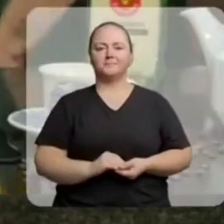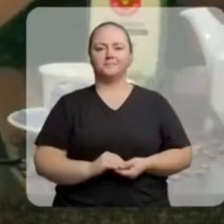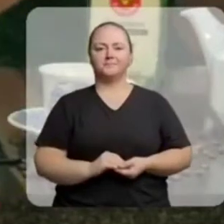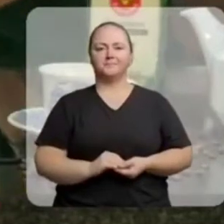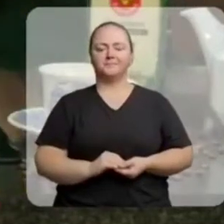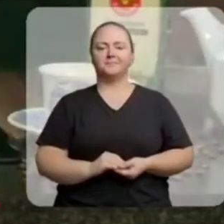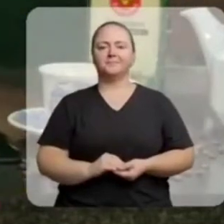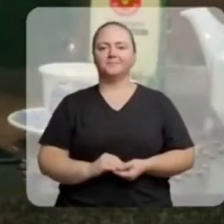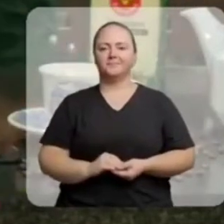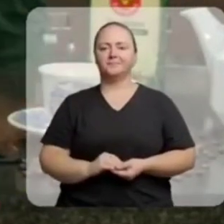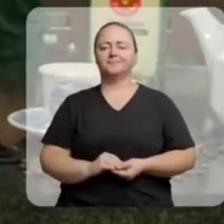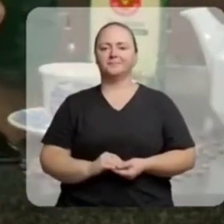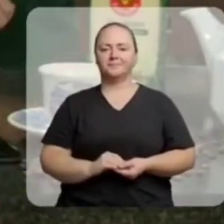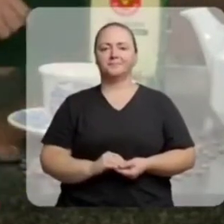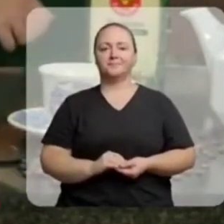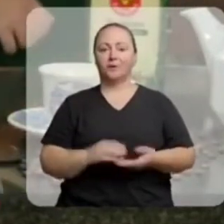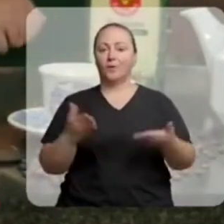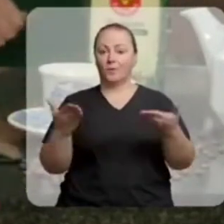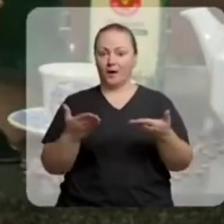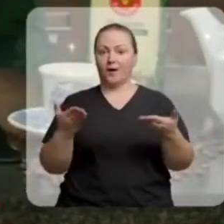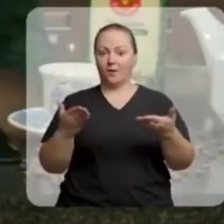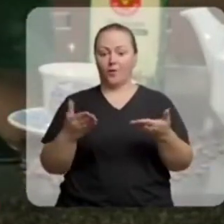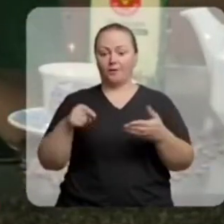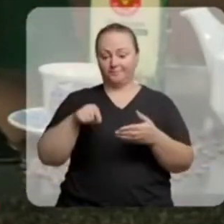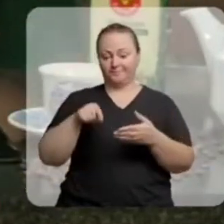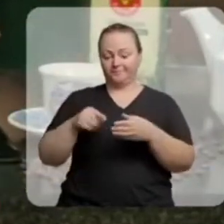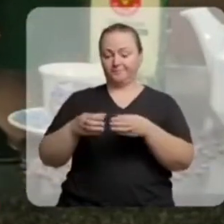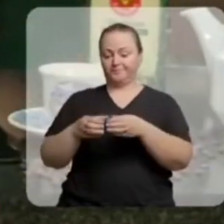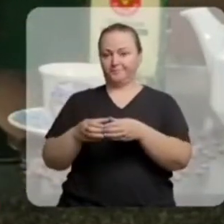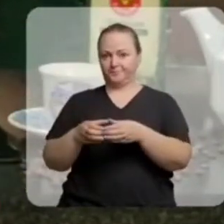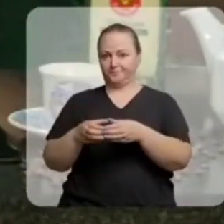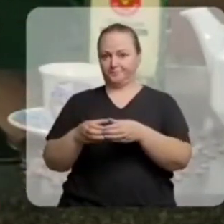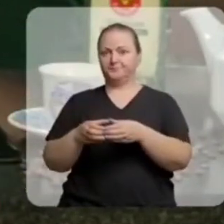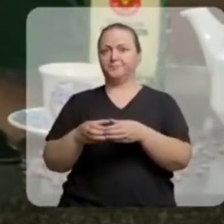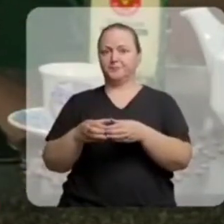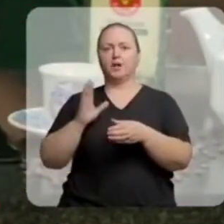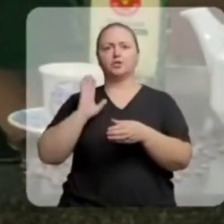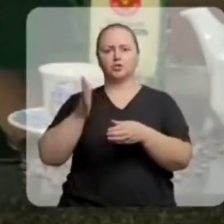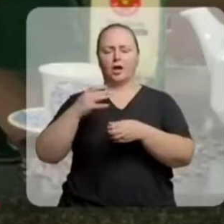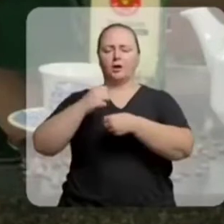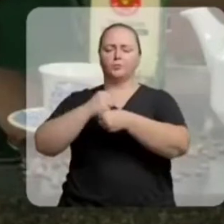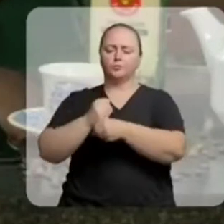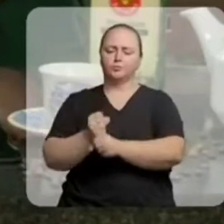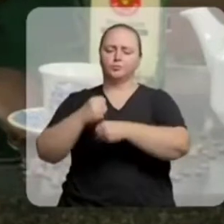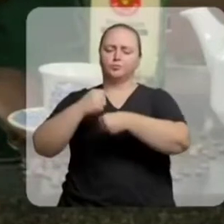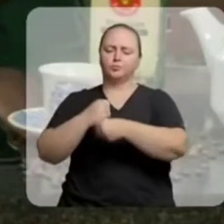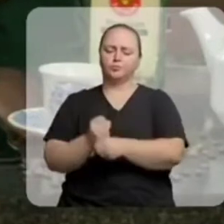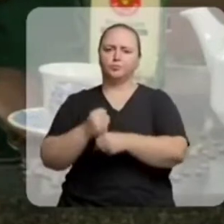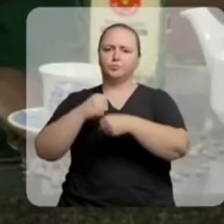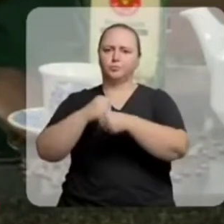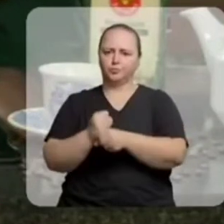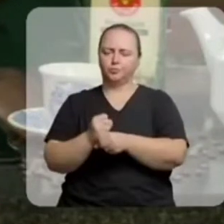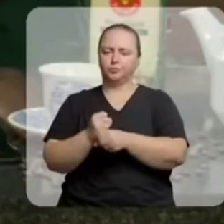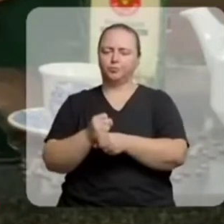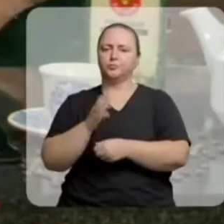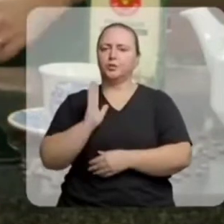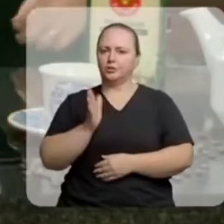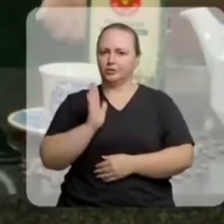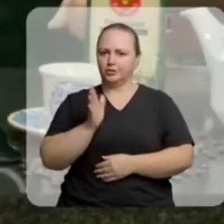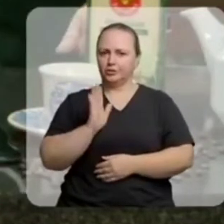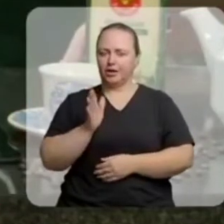Então, para esse método, para esse recipiente, eu moí, né, uma moagem grossa